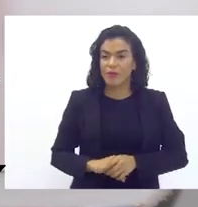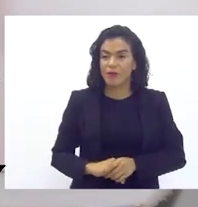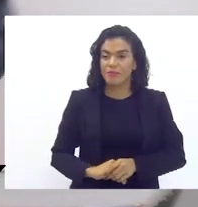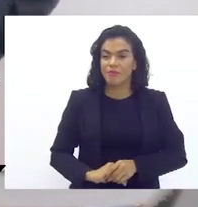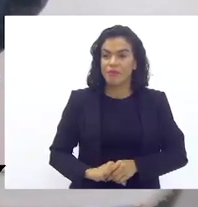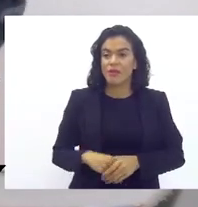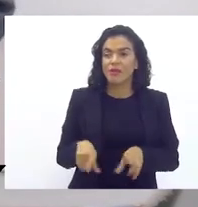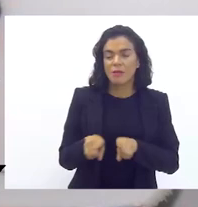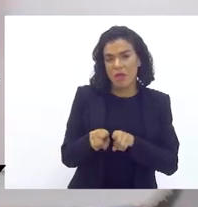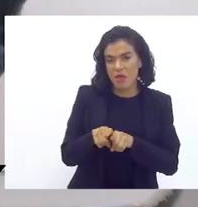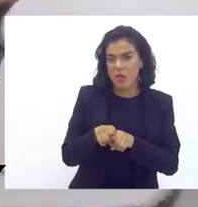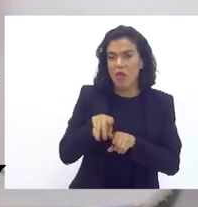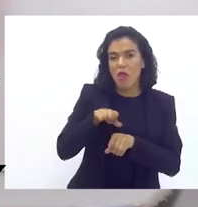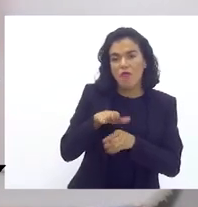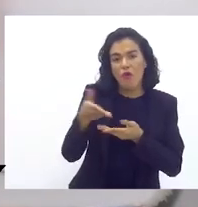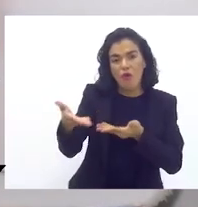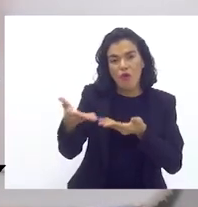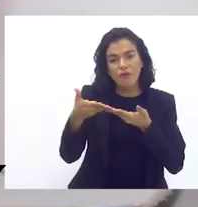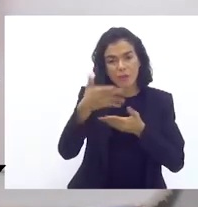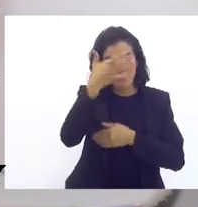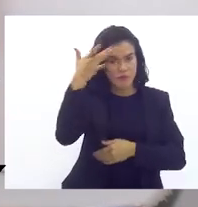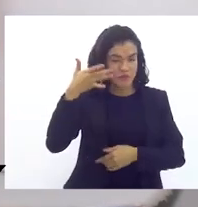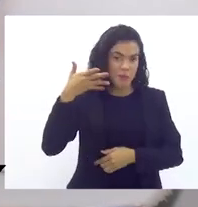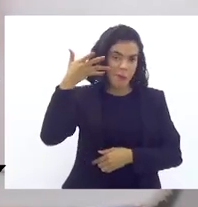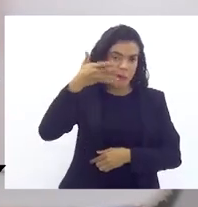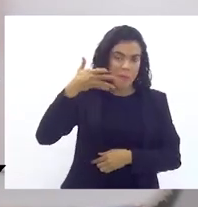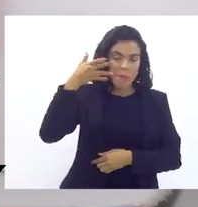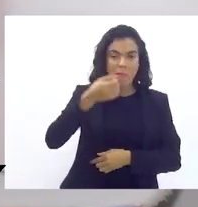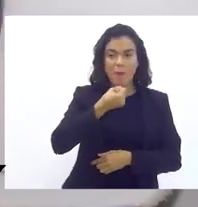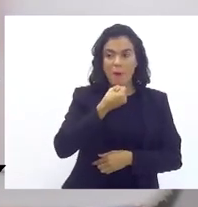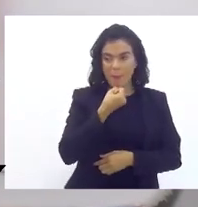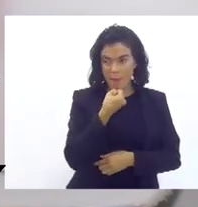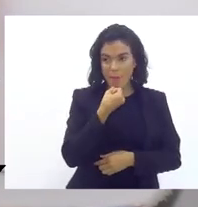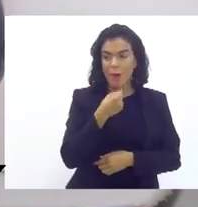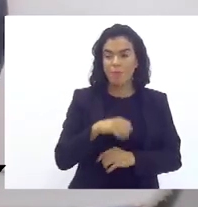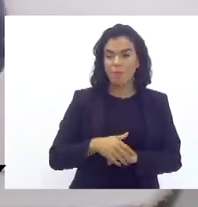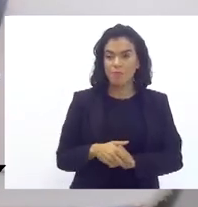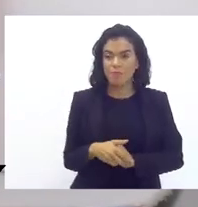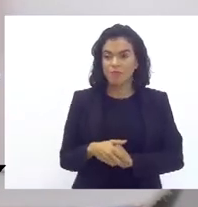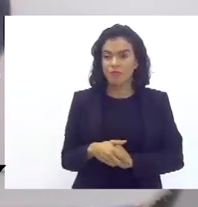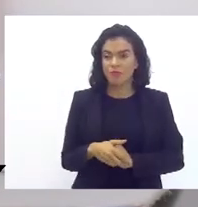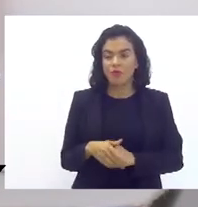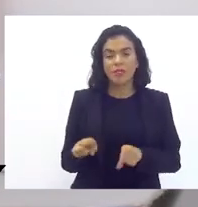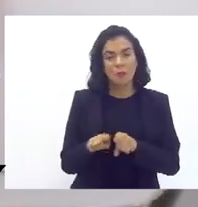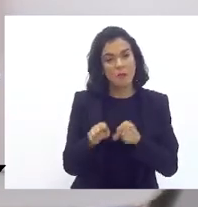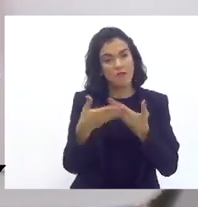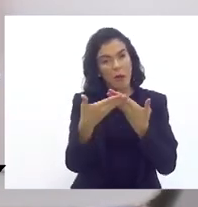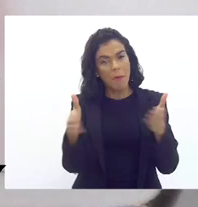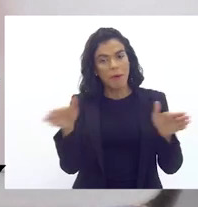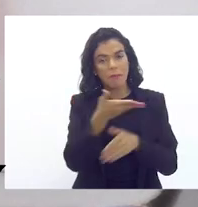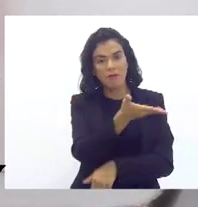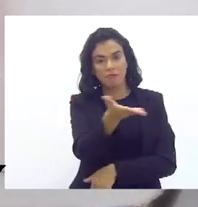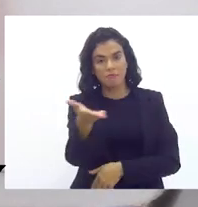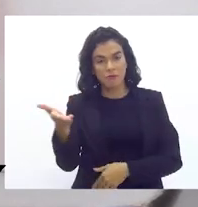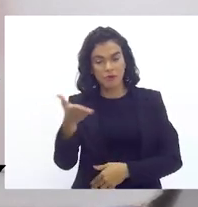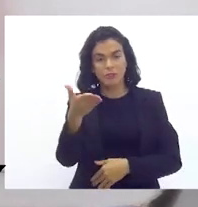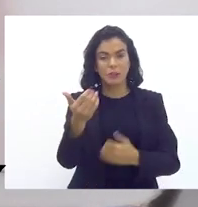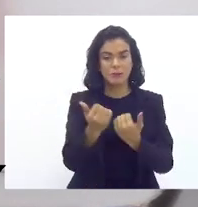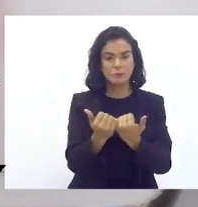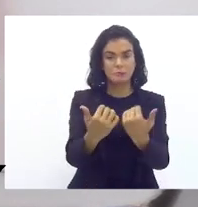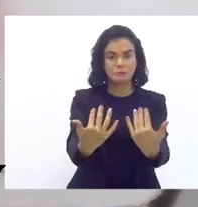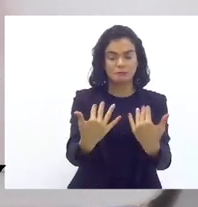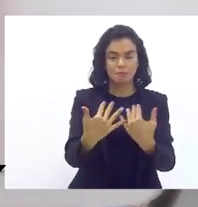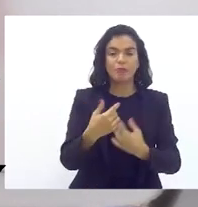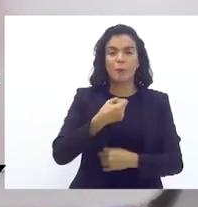vou chamar algumas pessoas para falarem e em seguida também vamos abrir para vocês aqui no plenário